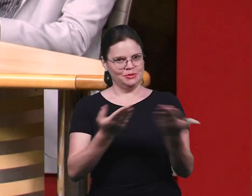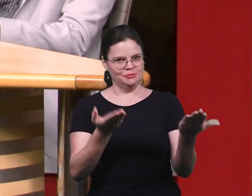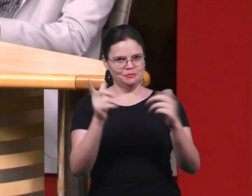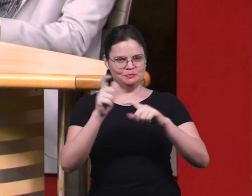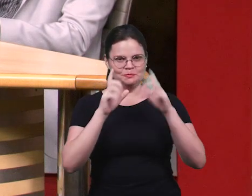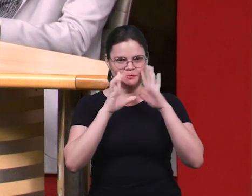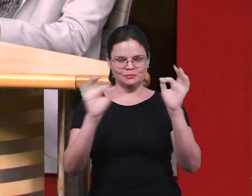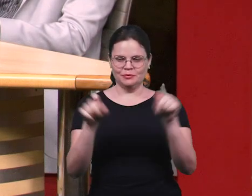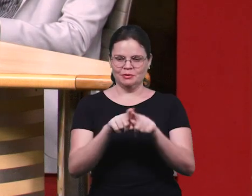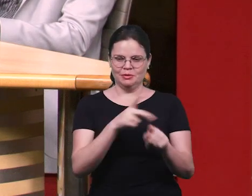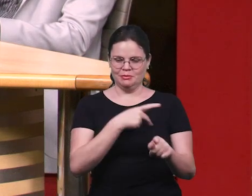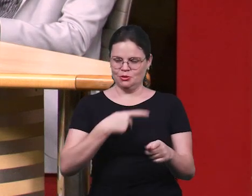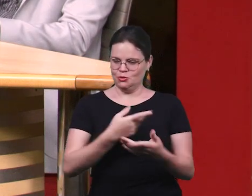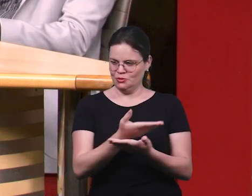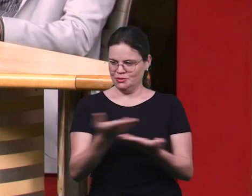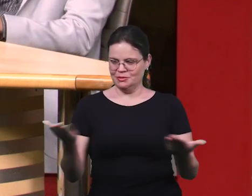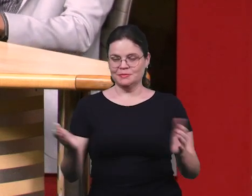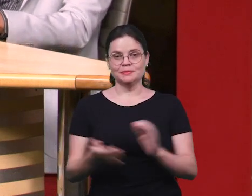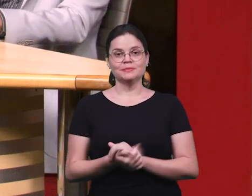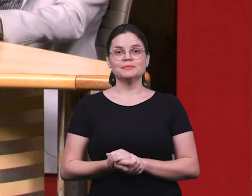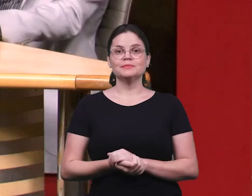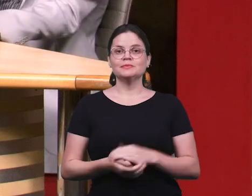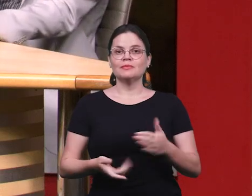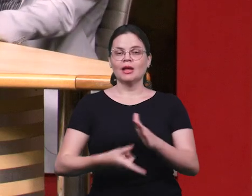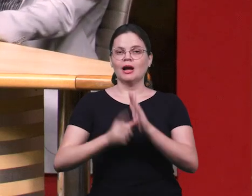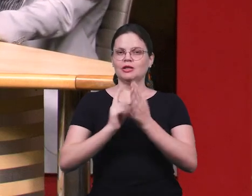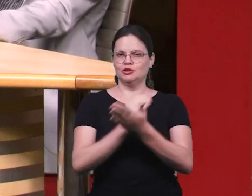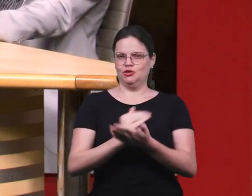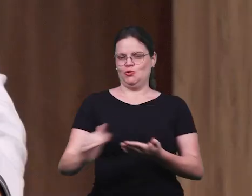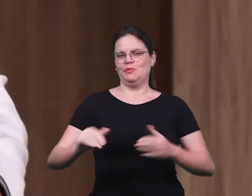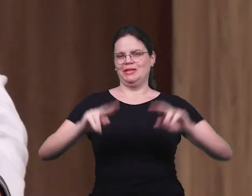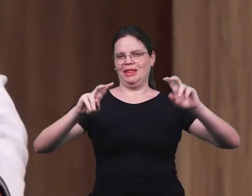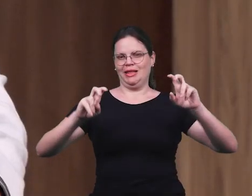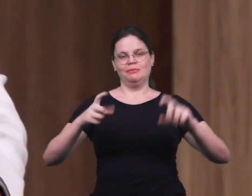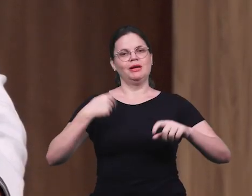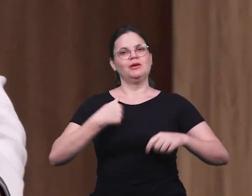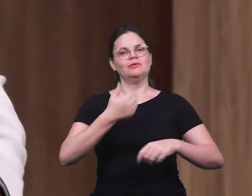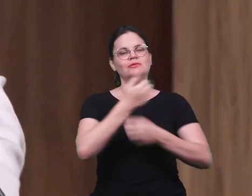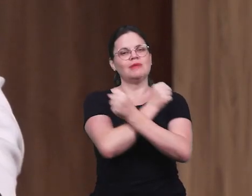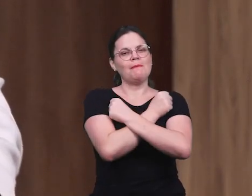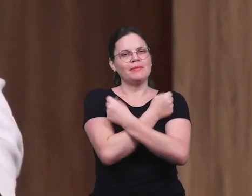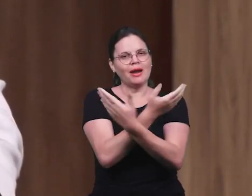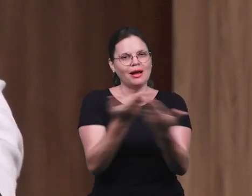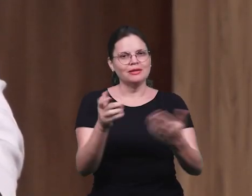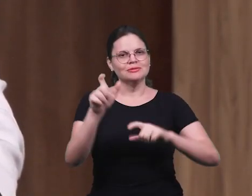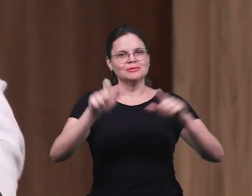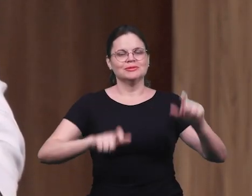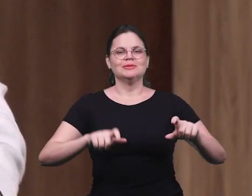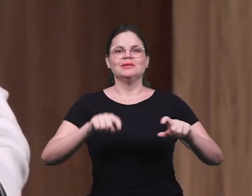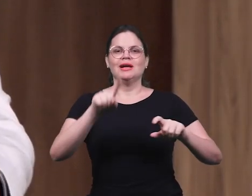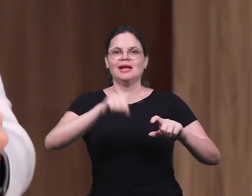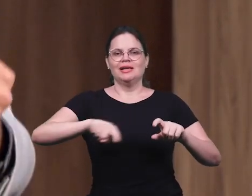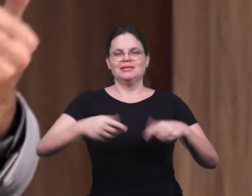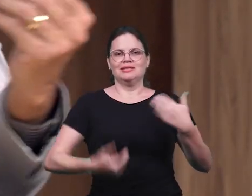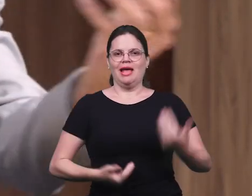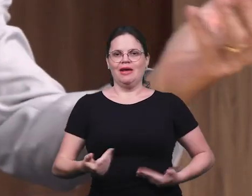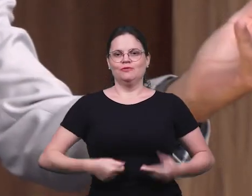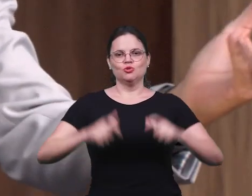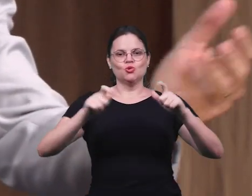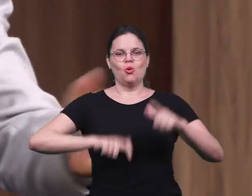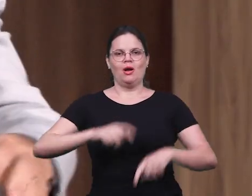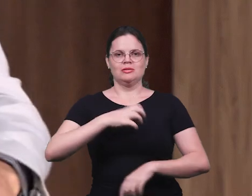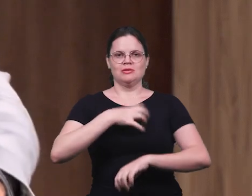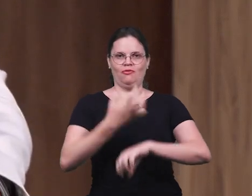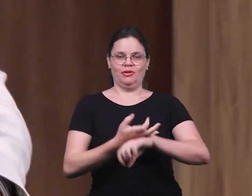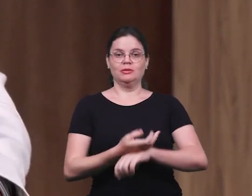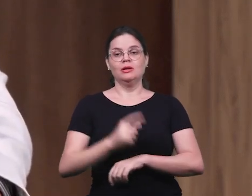todos aqueles que nos assistem, a paz do Senhor. Antes de entrar no tema, deixar aqui um abraço a duas igrejas de Salvador. Está aqui conosco, trabalhando